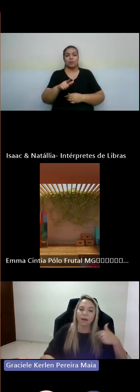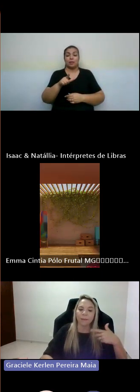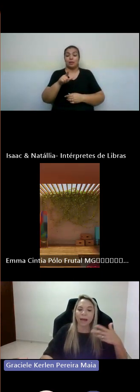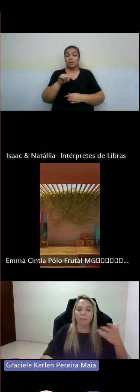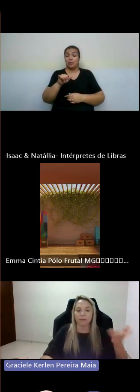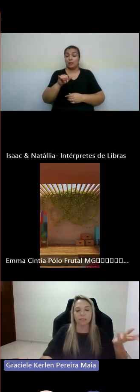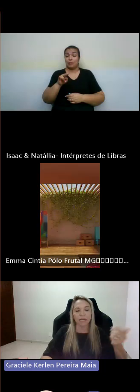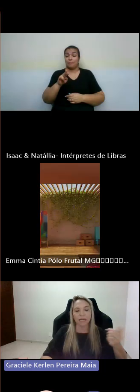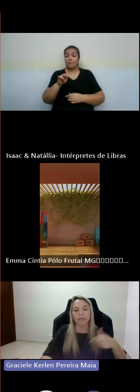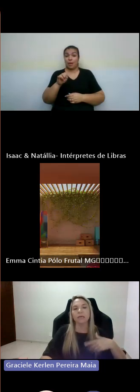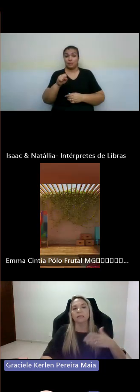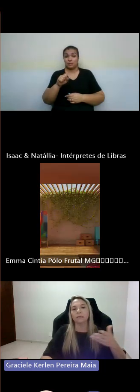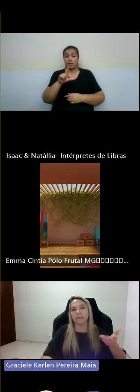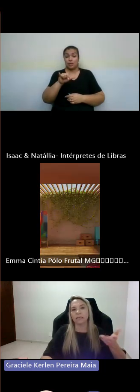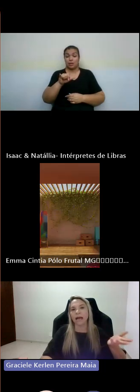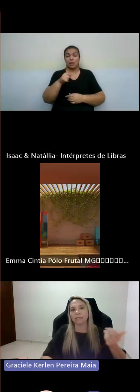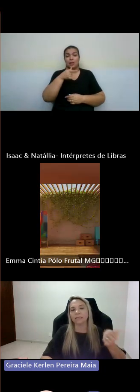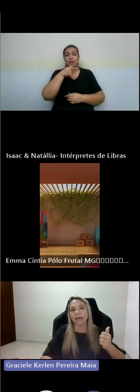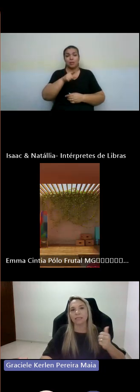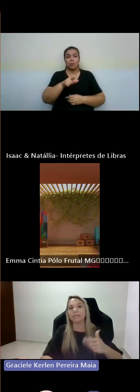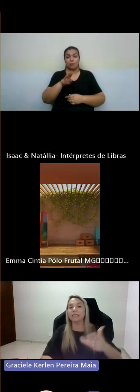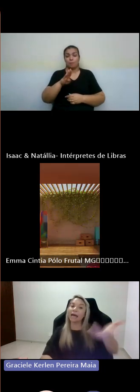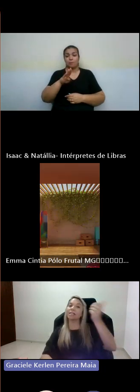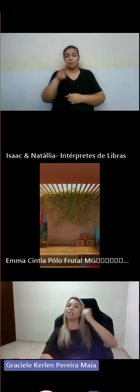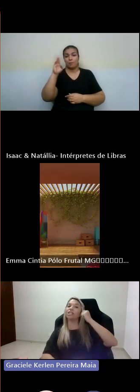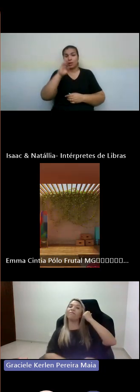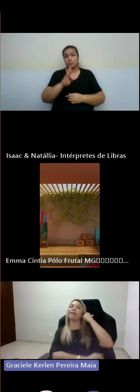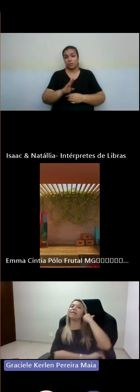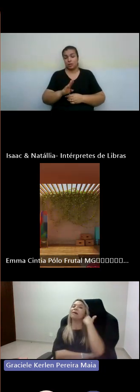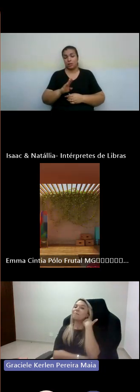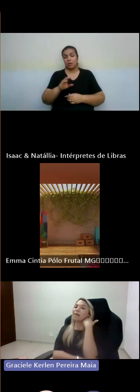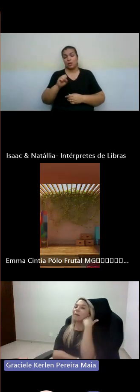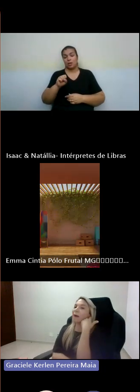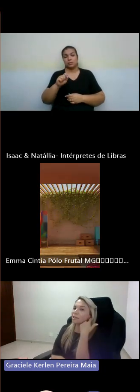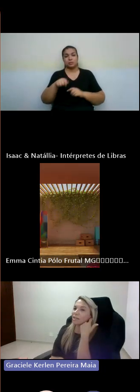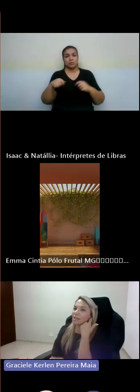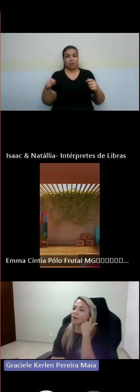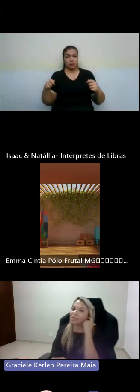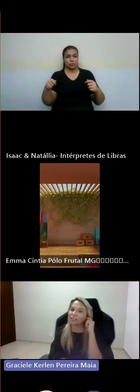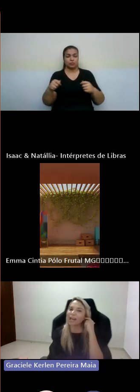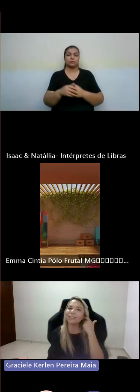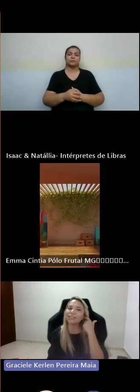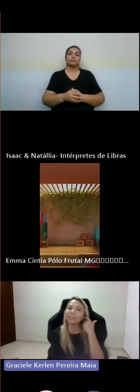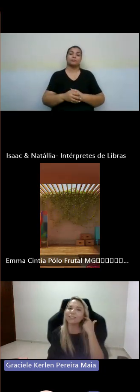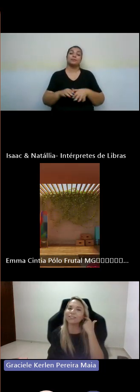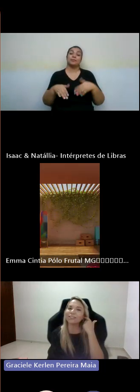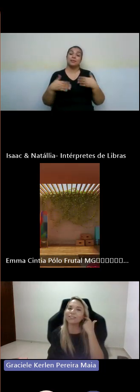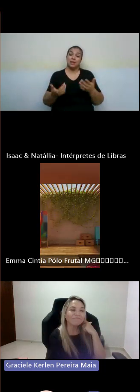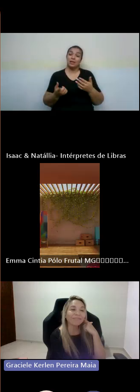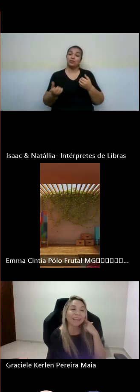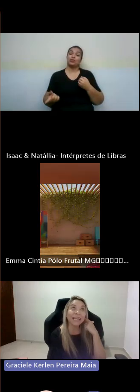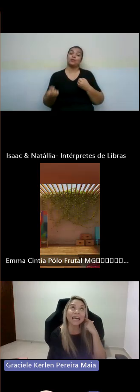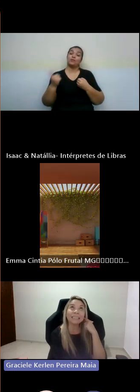língua, brasileira, sinais AS. E aí a gente vem, né, Paty, aqui, ó, a gente